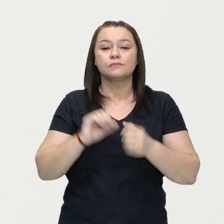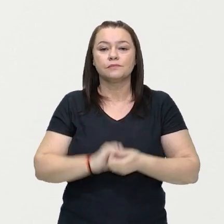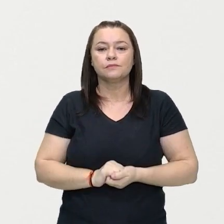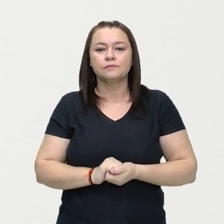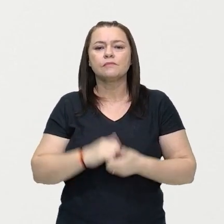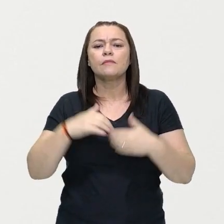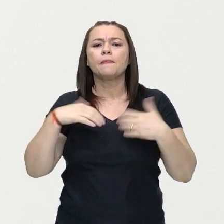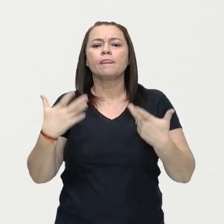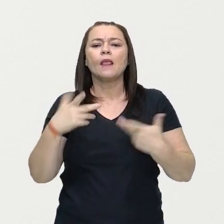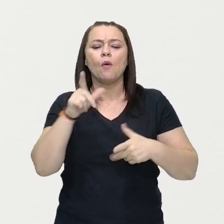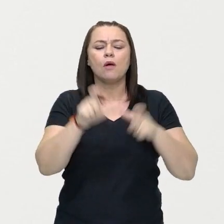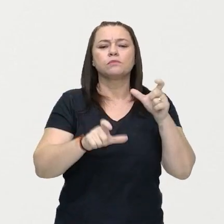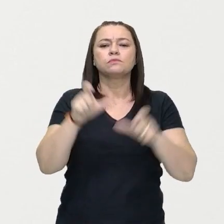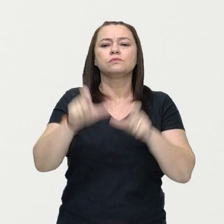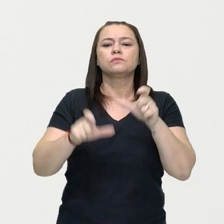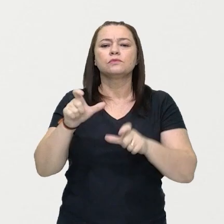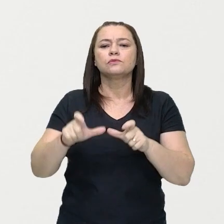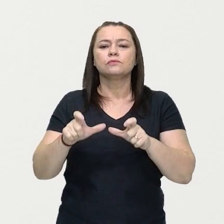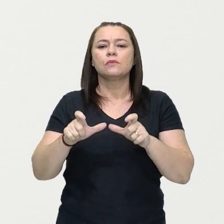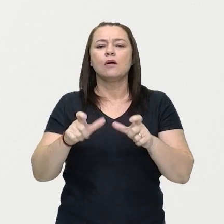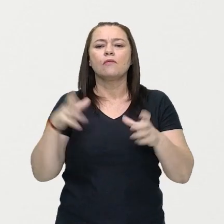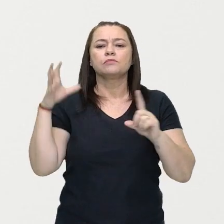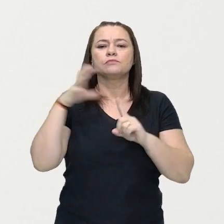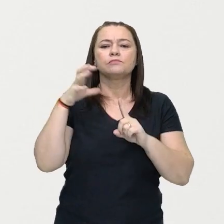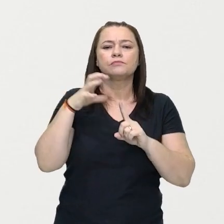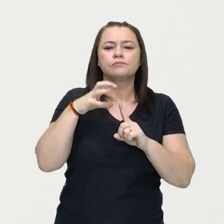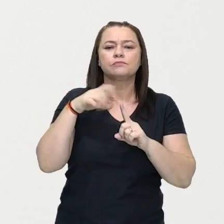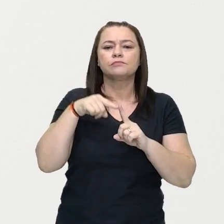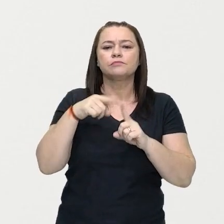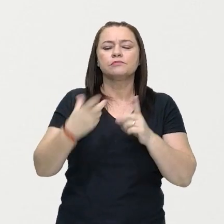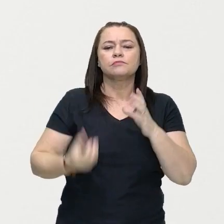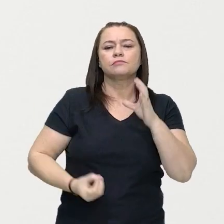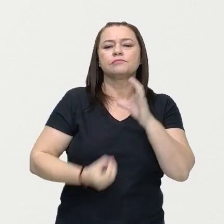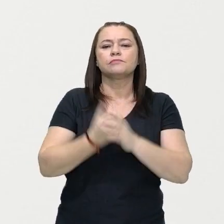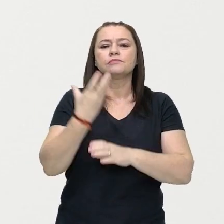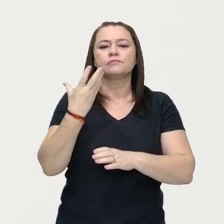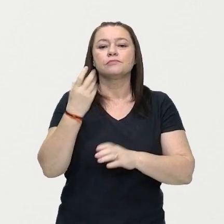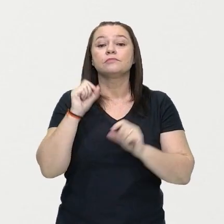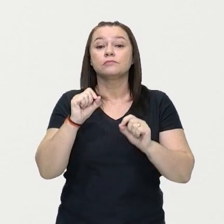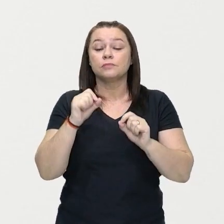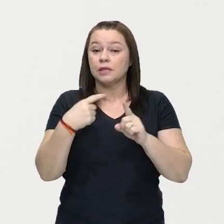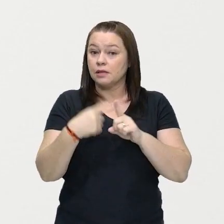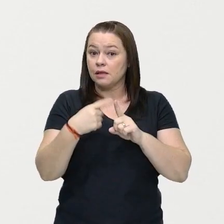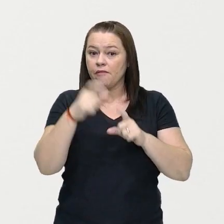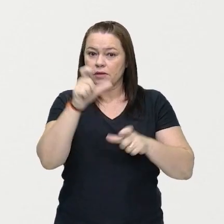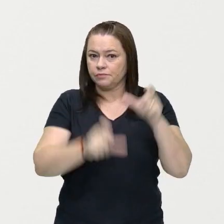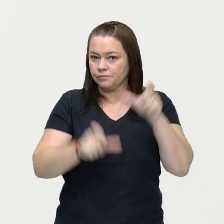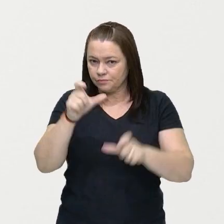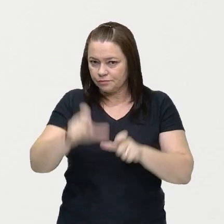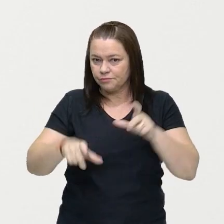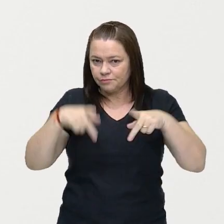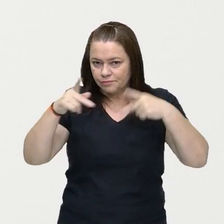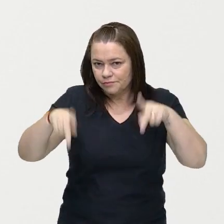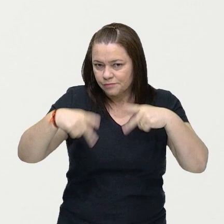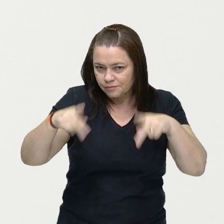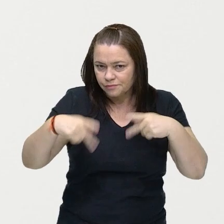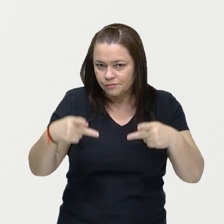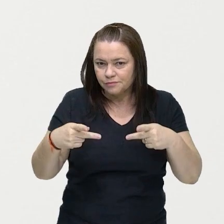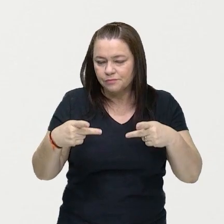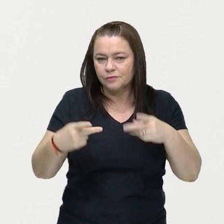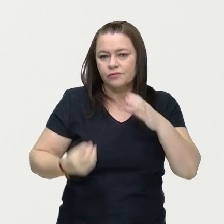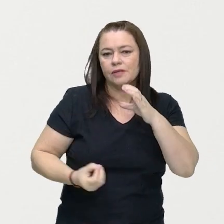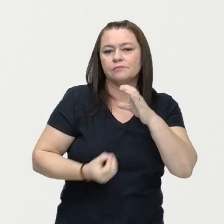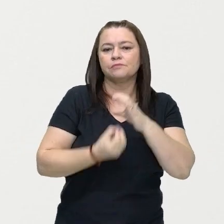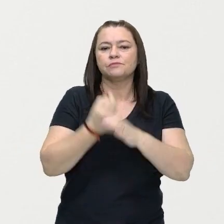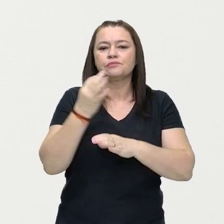Quais povos influenciaram, observe que nós estamos aqui falando de povos, influenciaram na formação